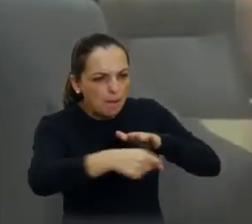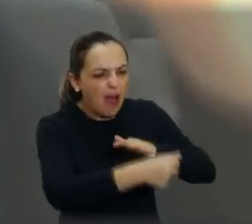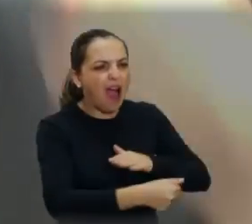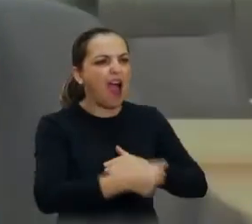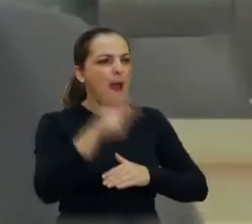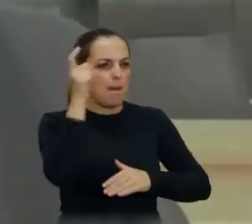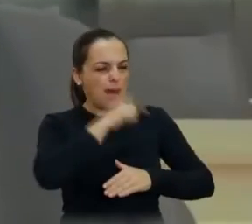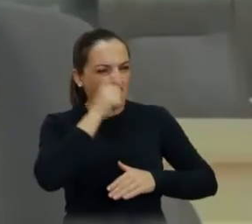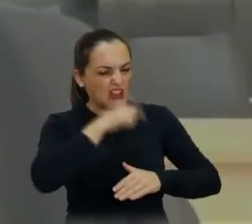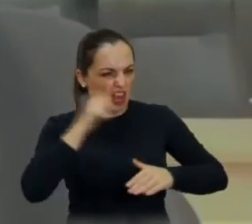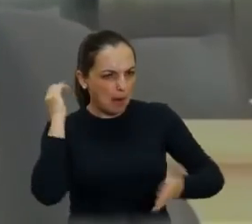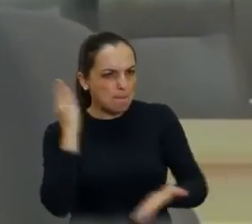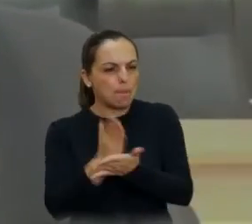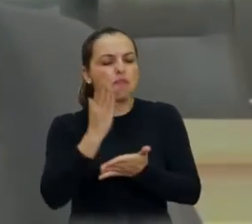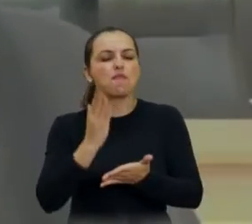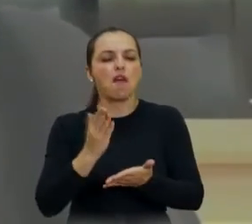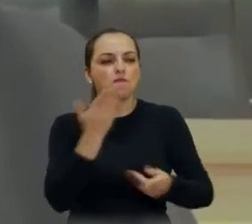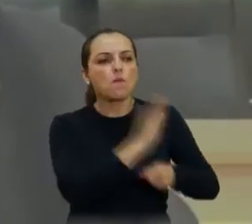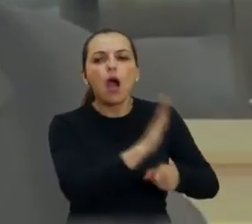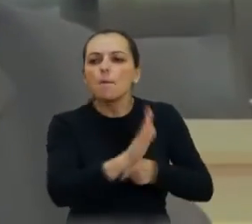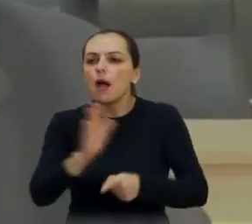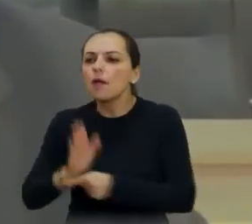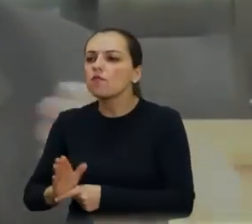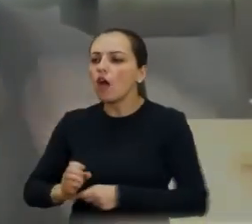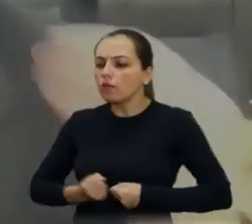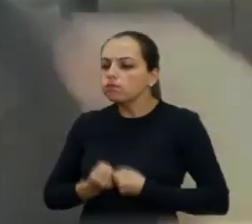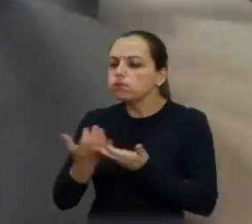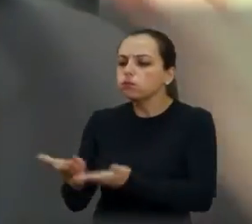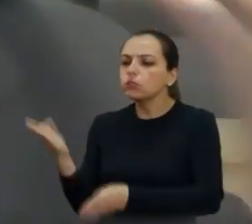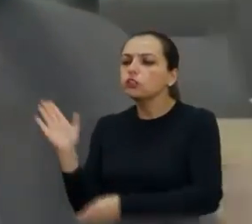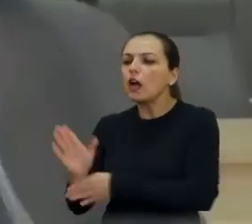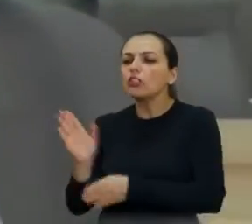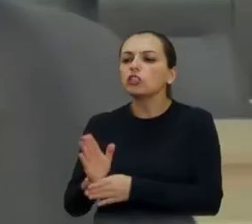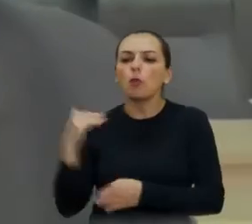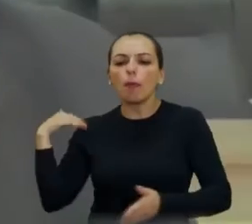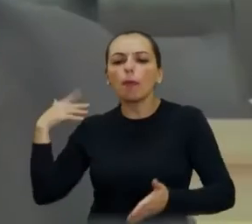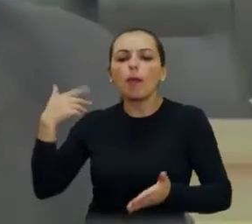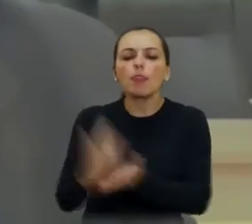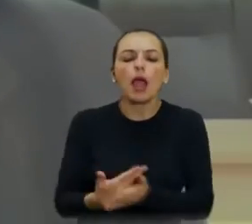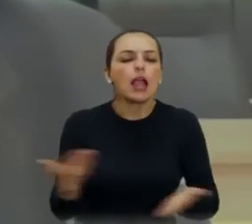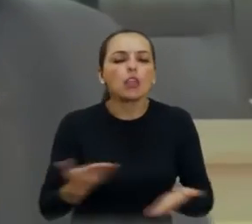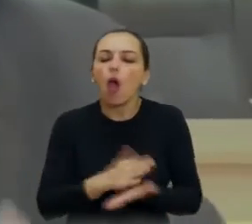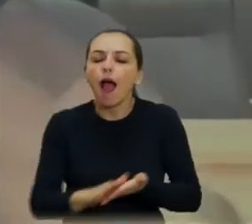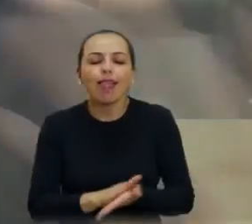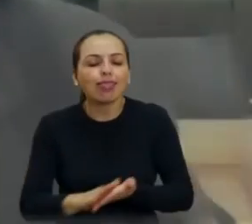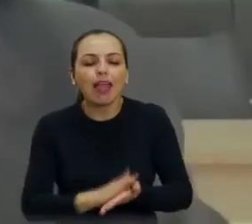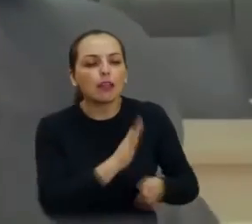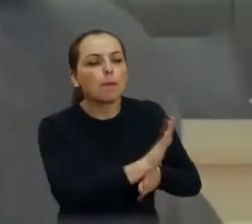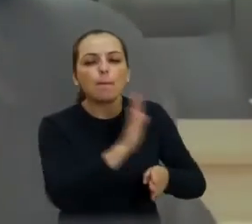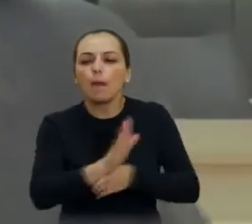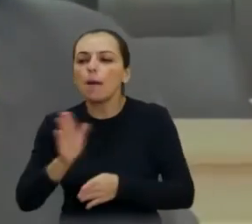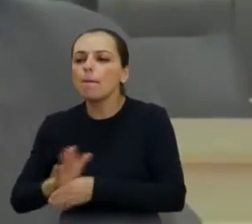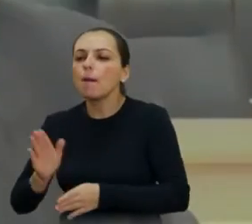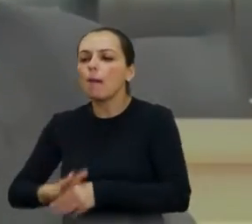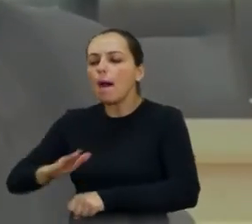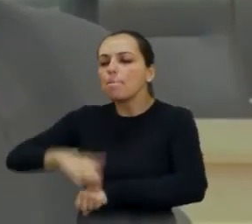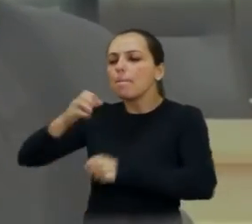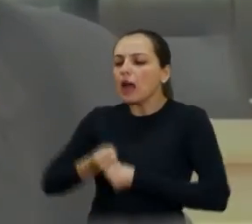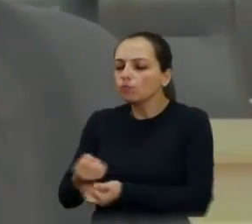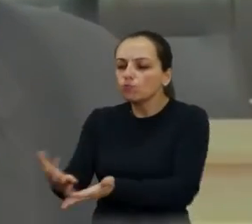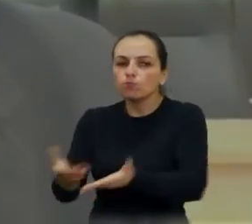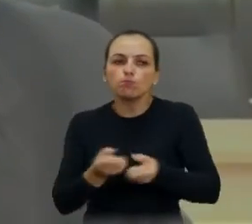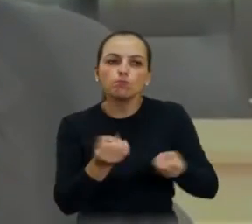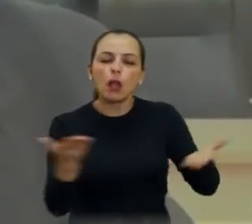vai ajudar o próximo. Vai fazer o melhor, faz o que você não fez até hoje. Todo mundo pode dar algo mais no momento que a gente